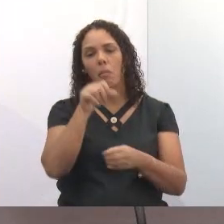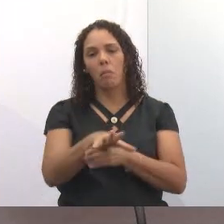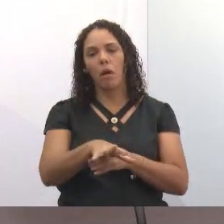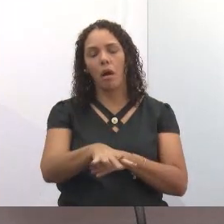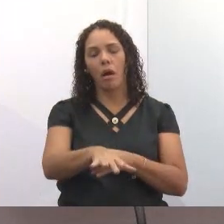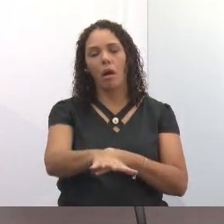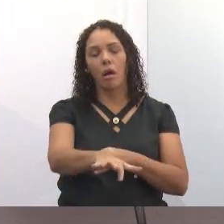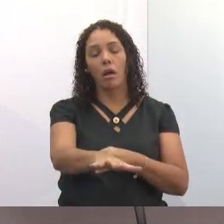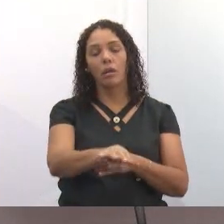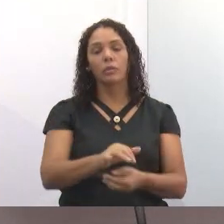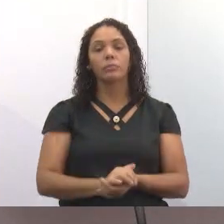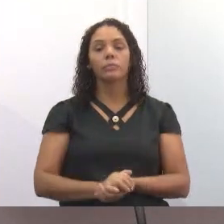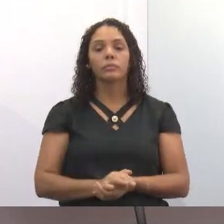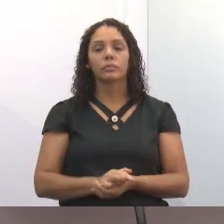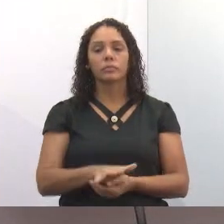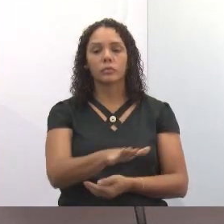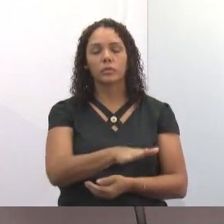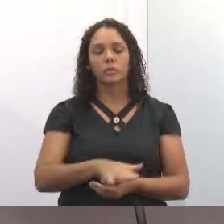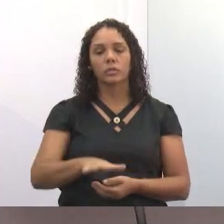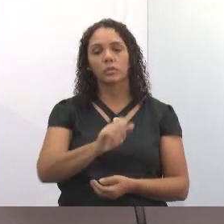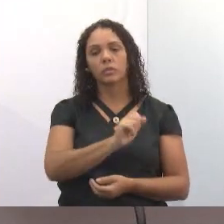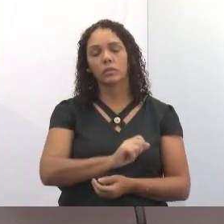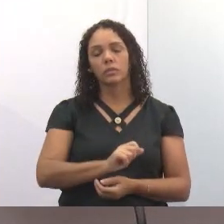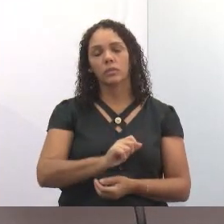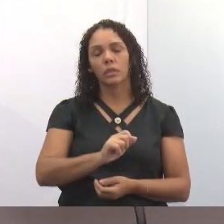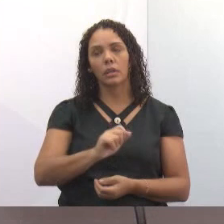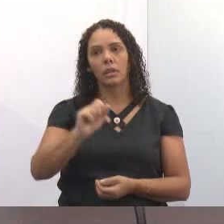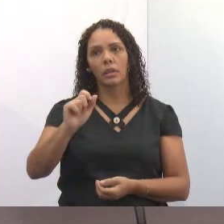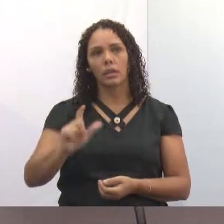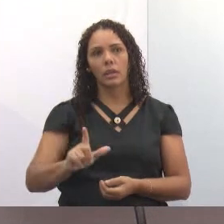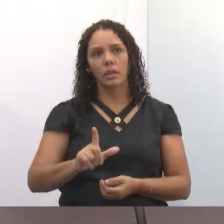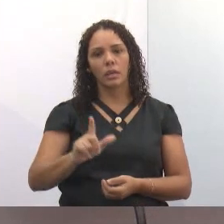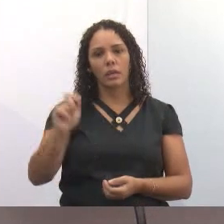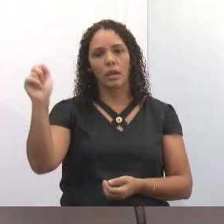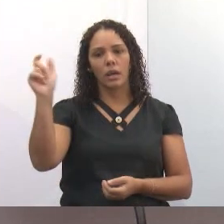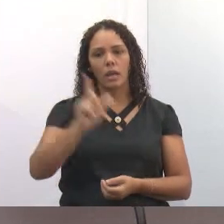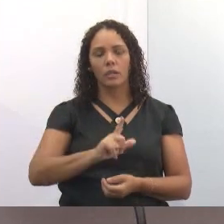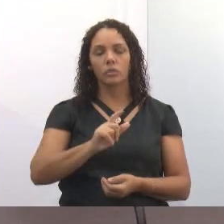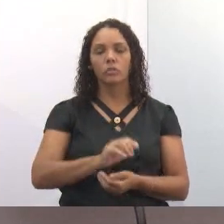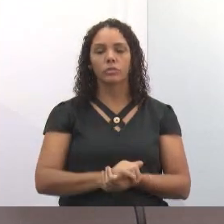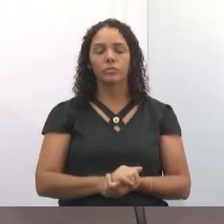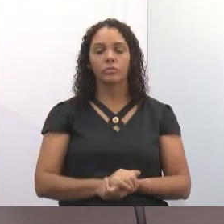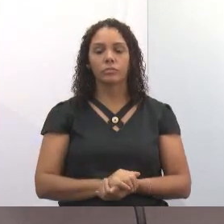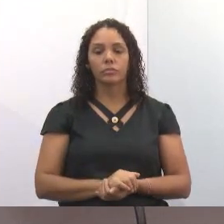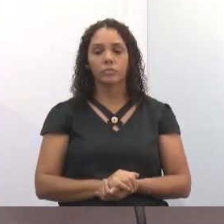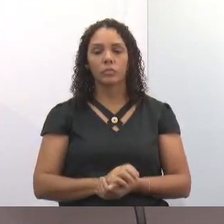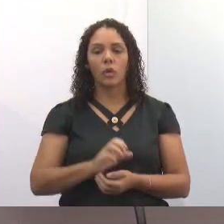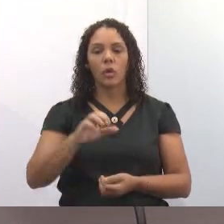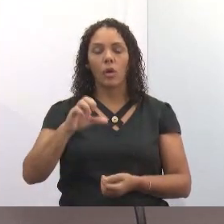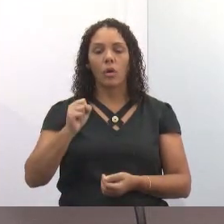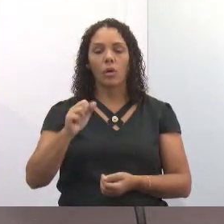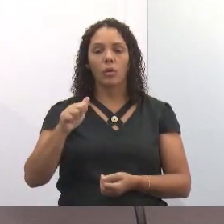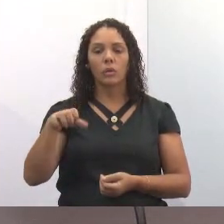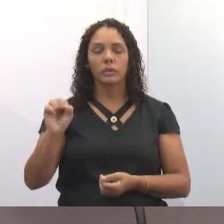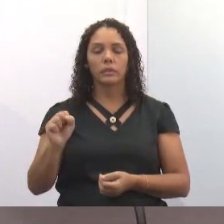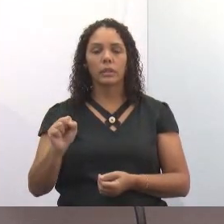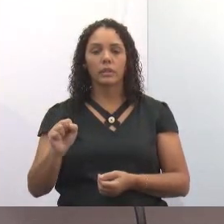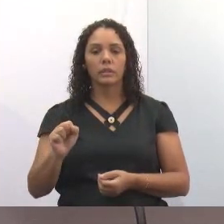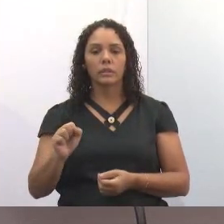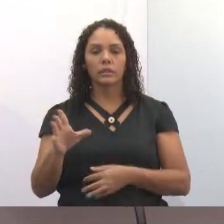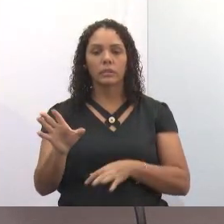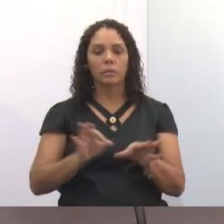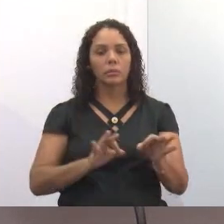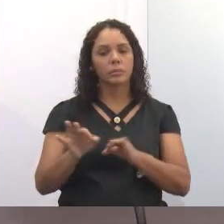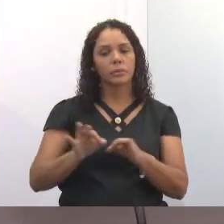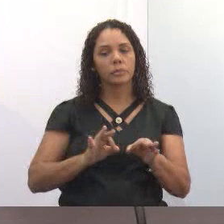a água para a região leste, o SAI está trabalhando para restabelecer um sistema secundário de